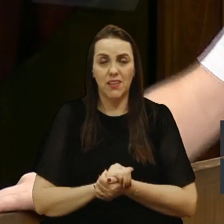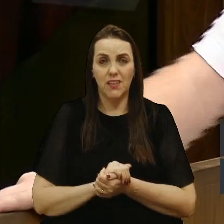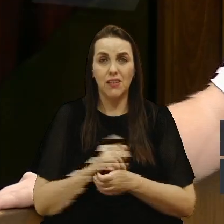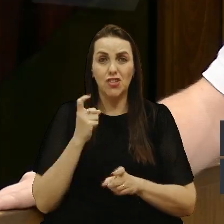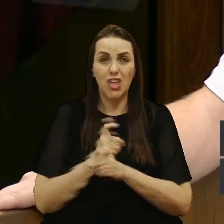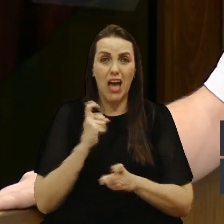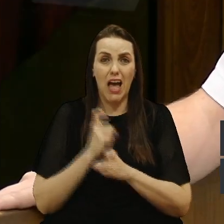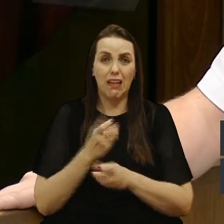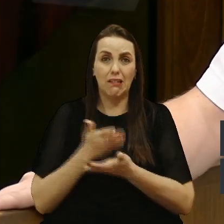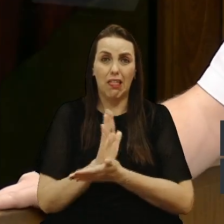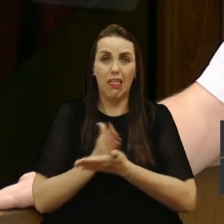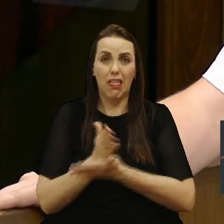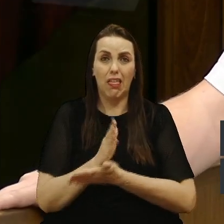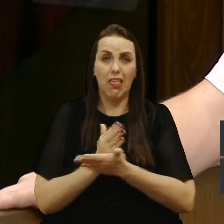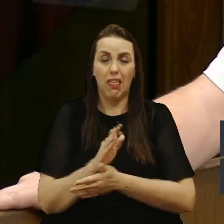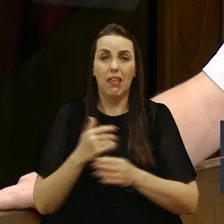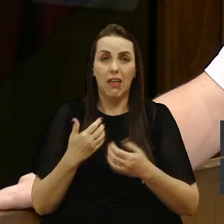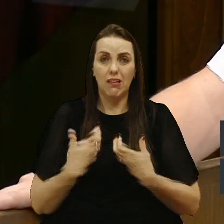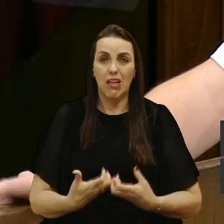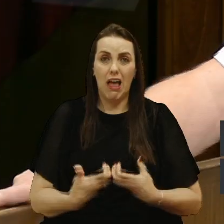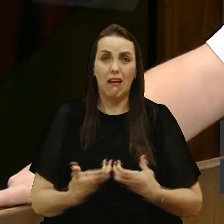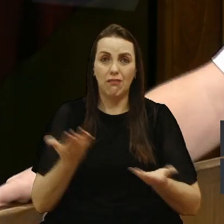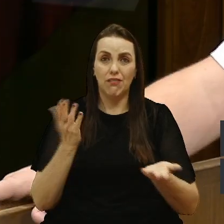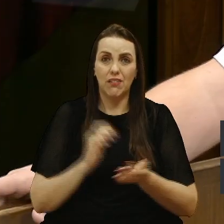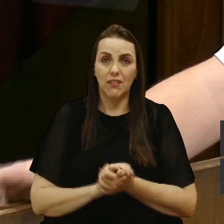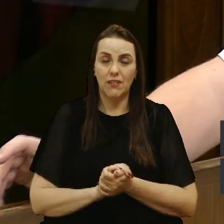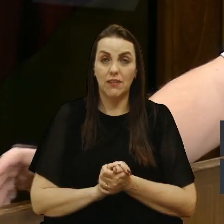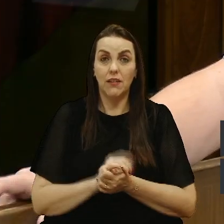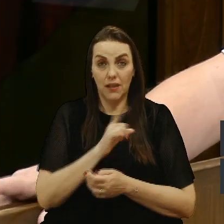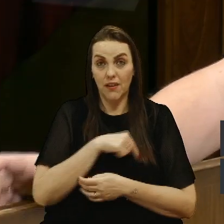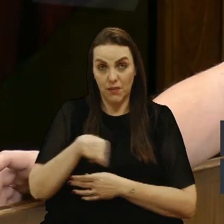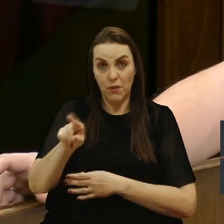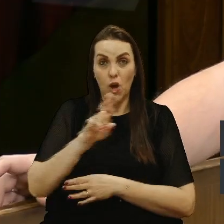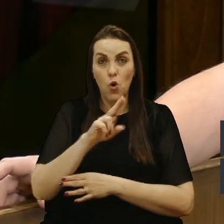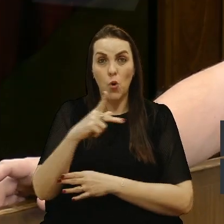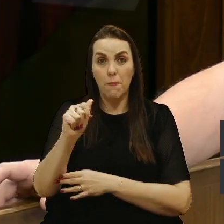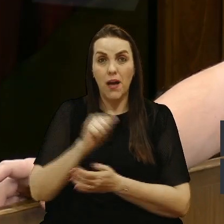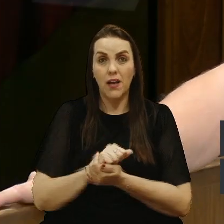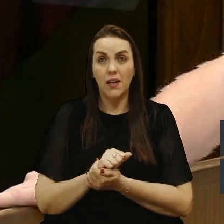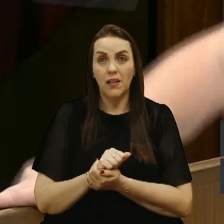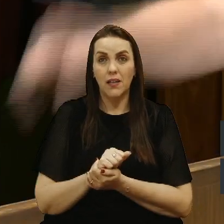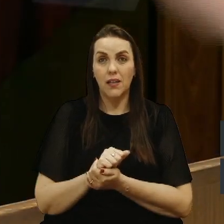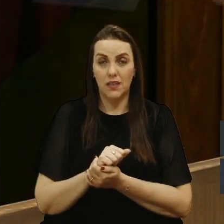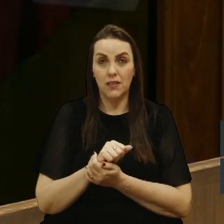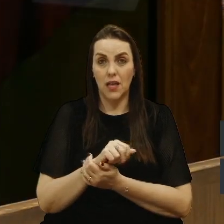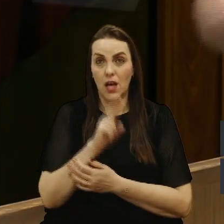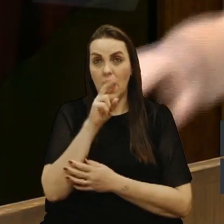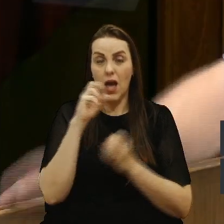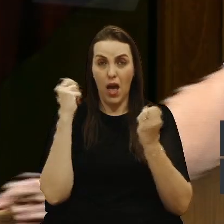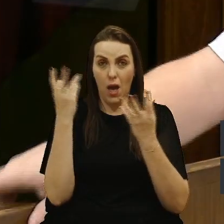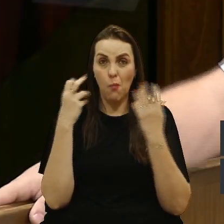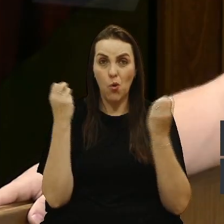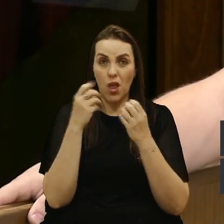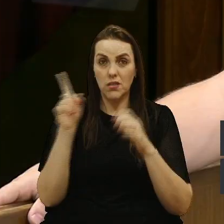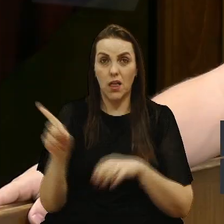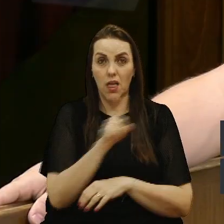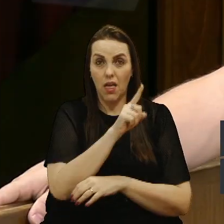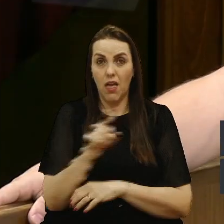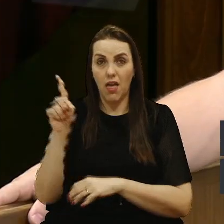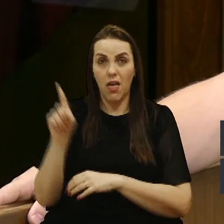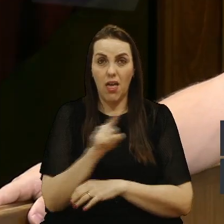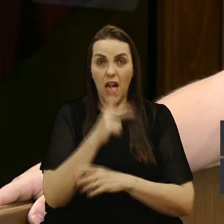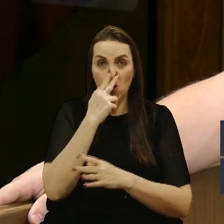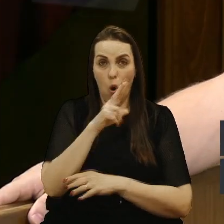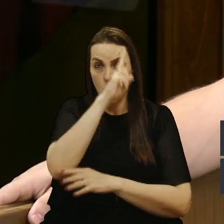saco. Agora vamos lá na UPA, no Uber da ambulância que tem que ficar trazendo as pessoas. Fala para essas pessoas que eu estou aqui para encher o